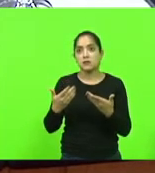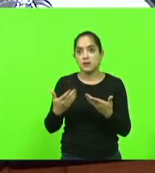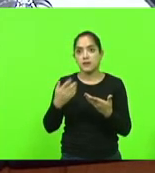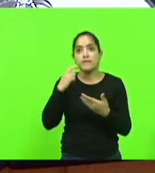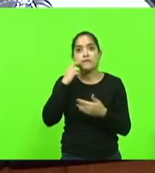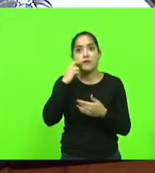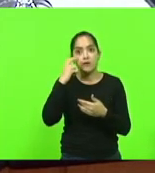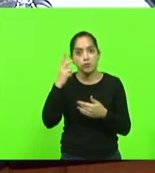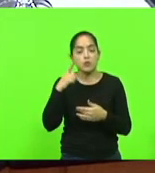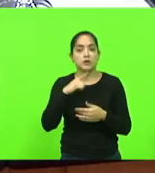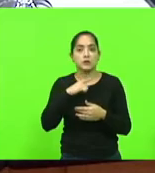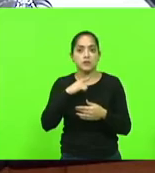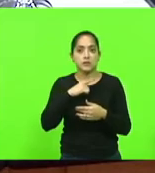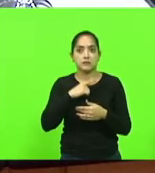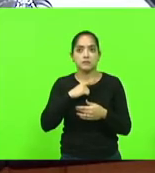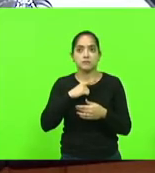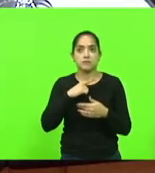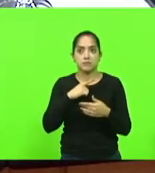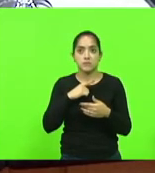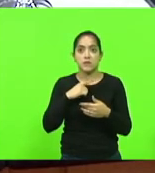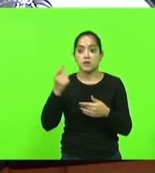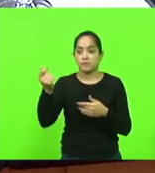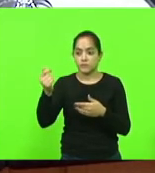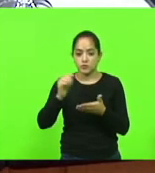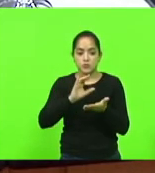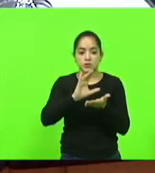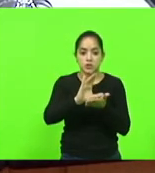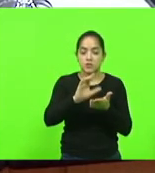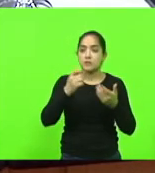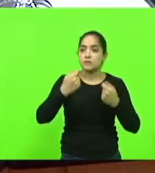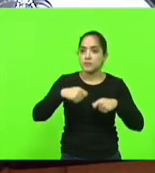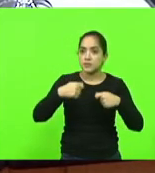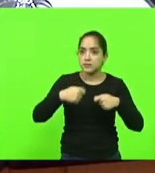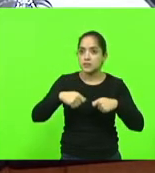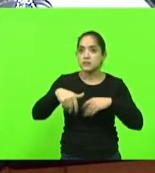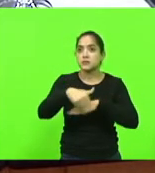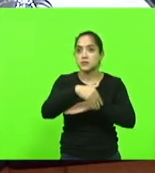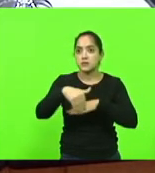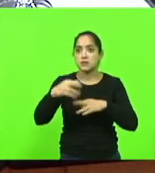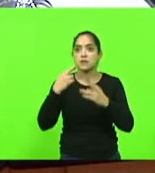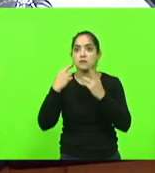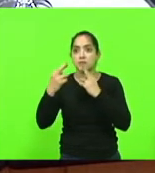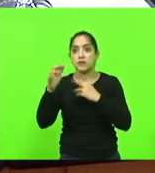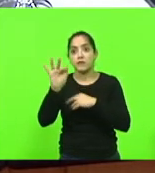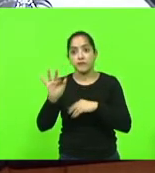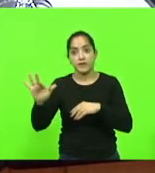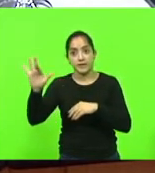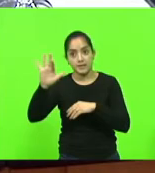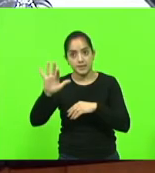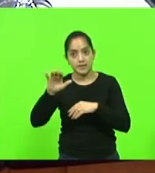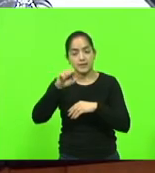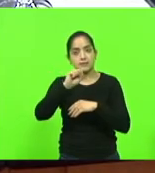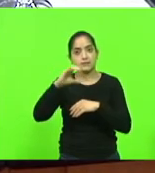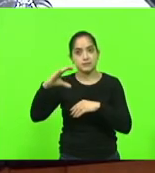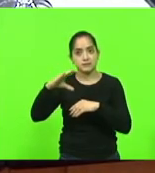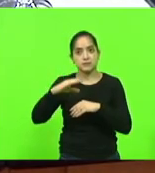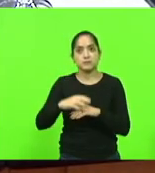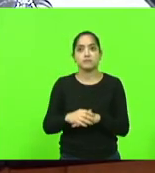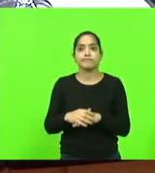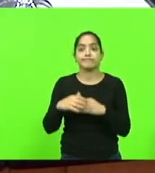vergonha e fazer os investimentos que precisam ser feitos nas rodovias federais de Santa Catarina.